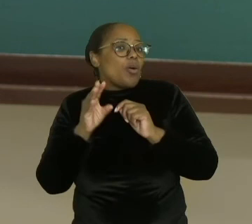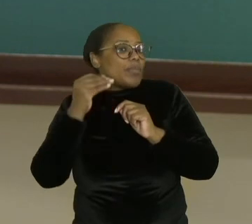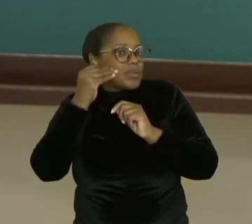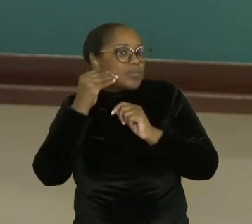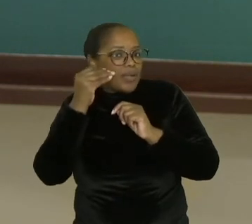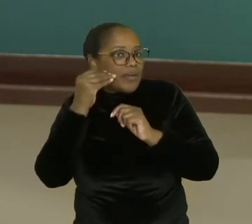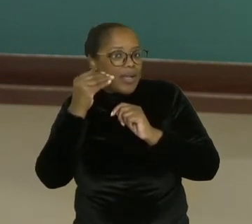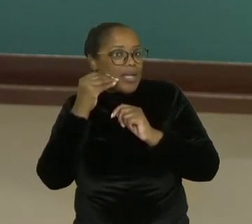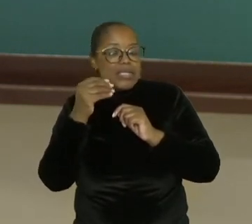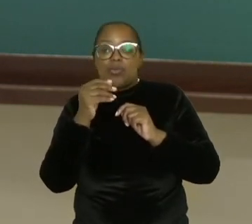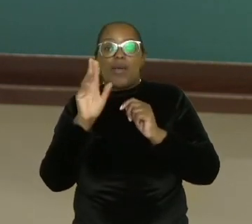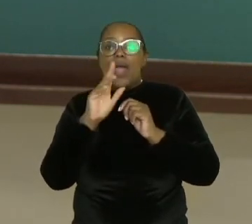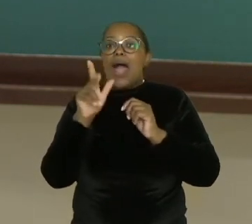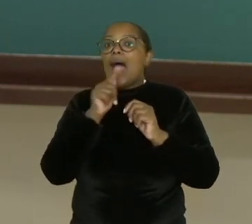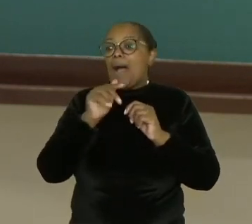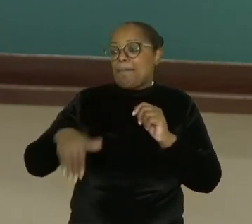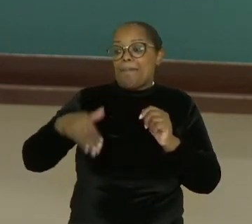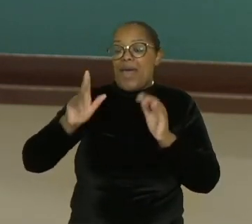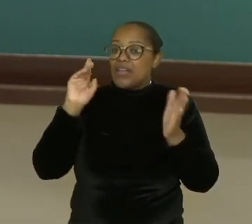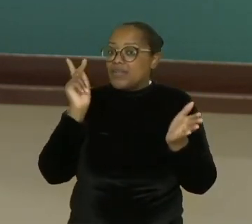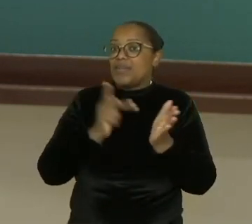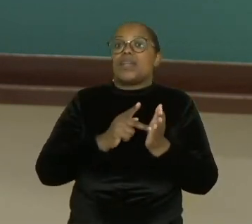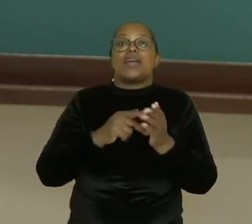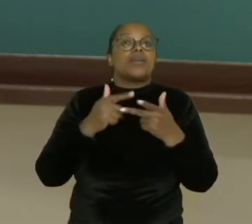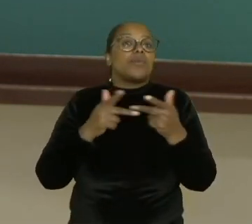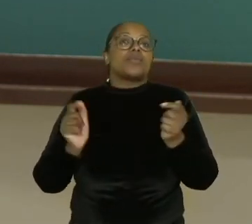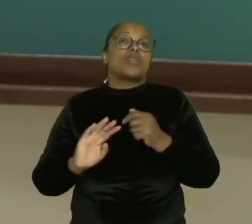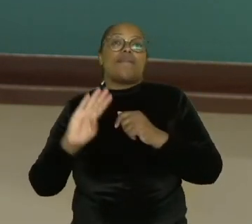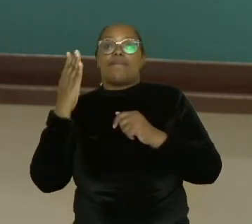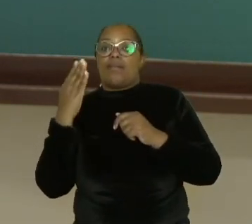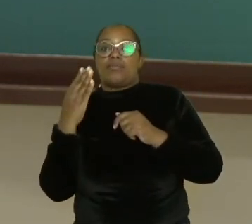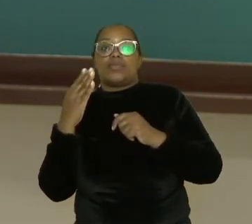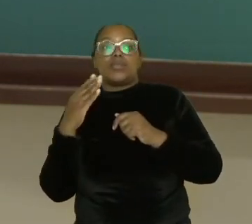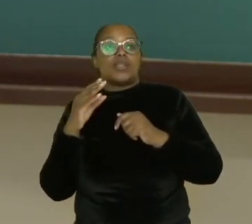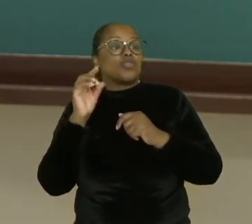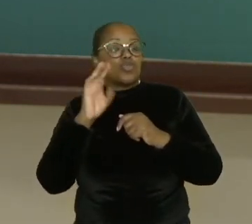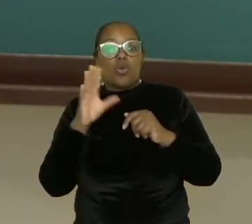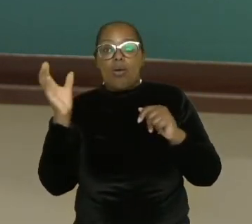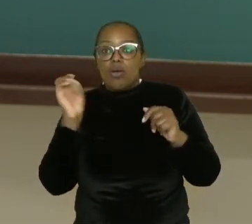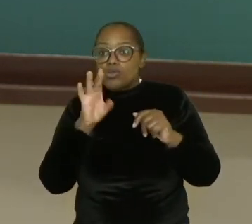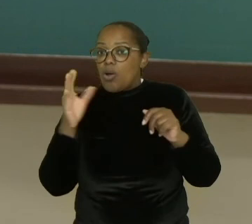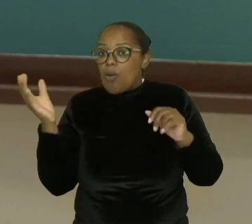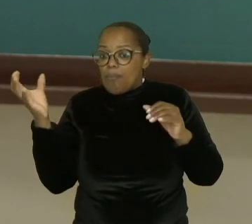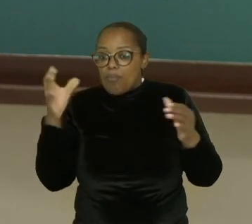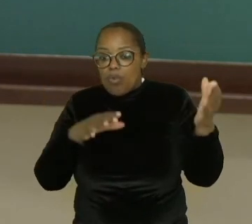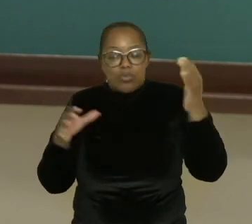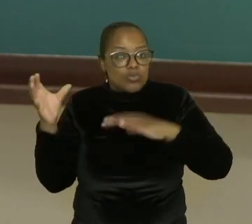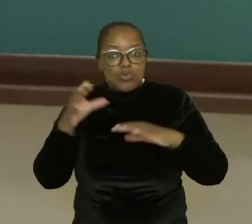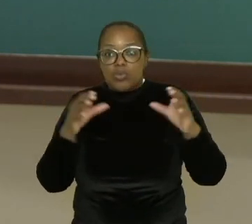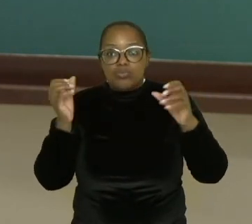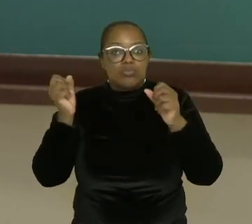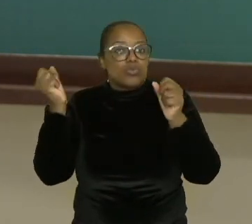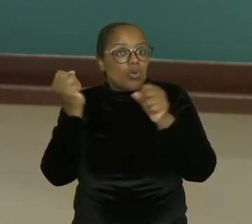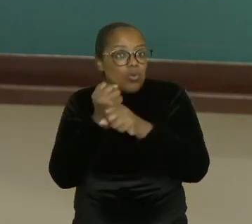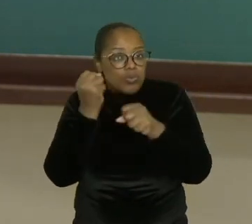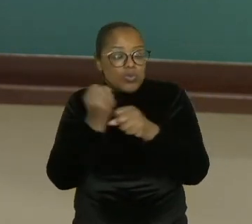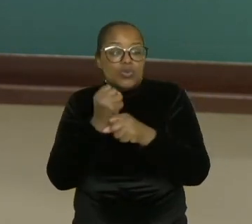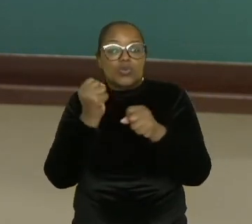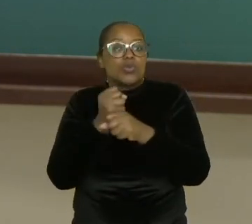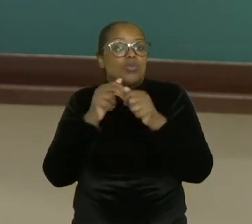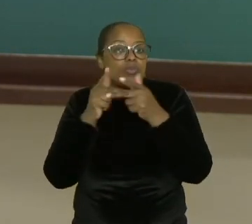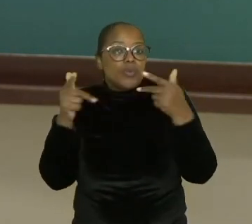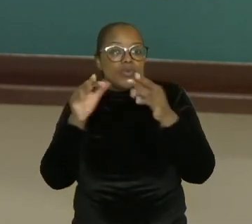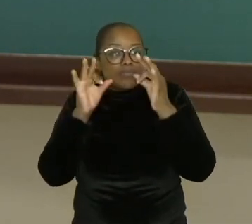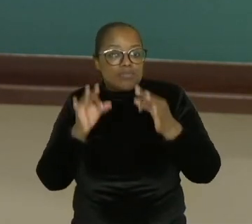né? Não é o mar, aquilo que a gente falou, né? Lá tem que preservar a natureza, porque a prática do surf, ela é no